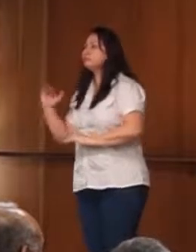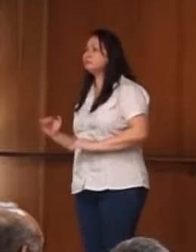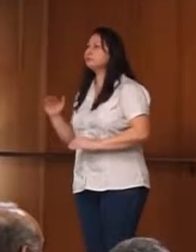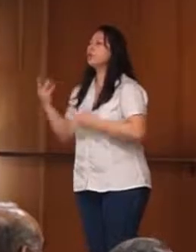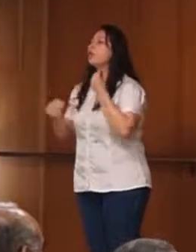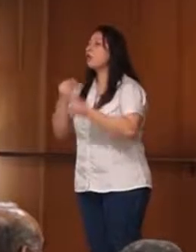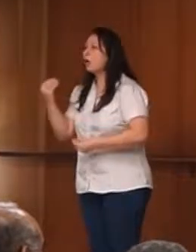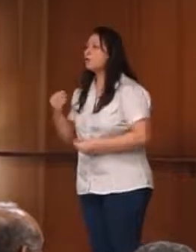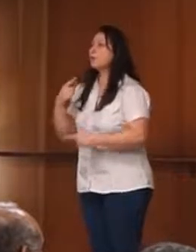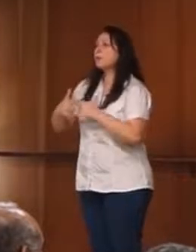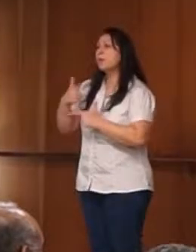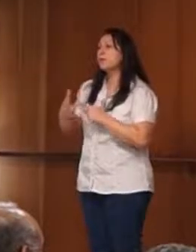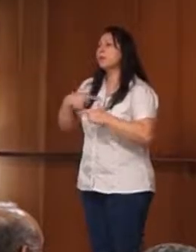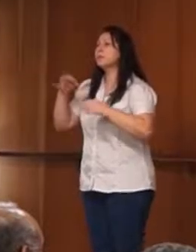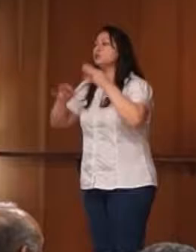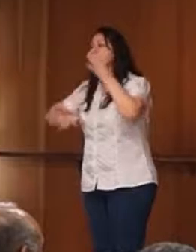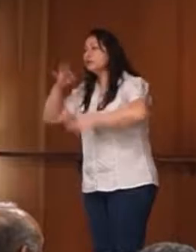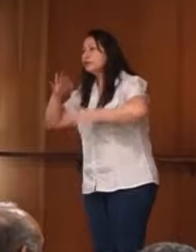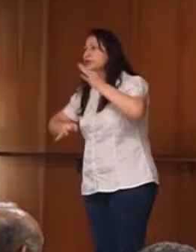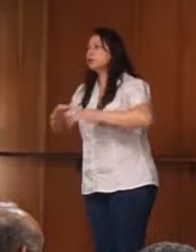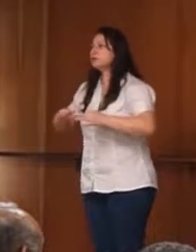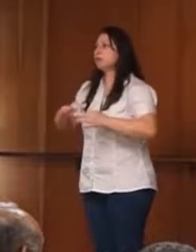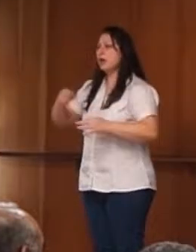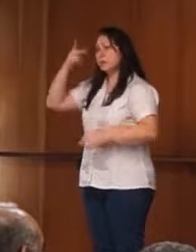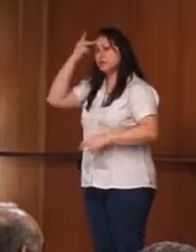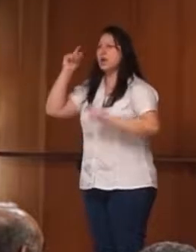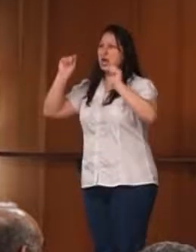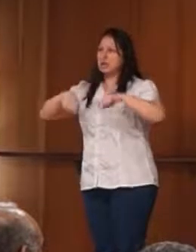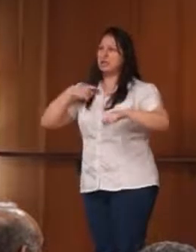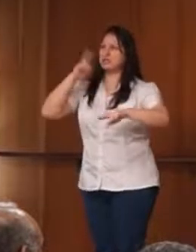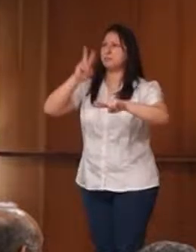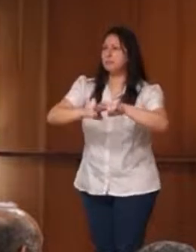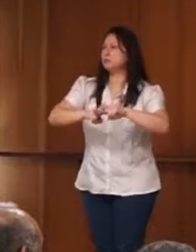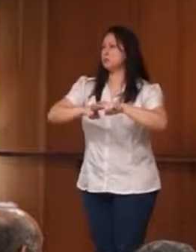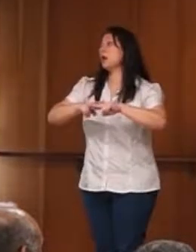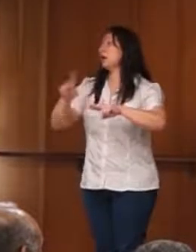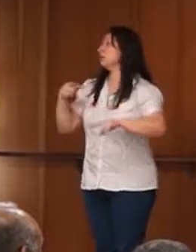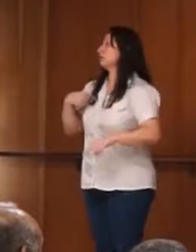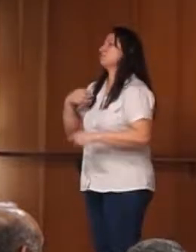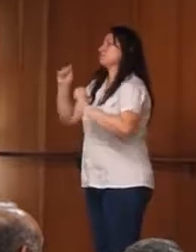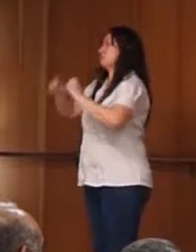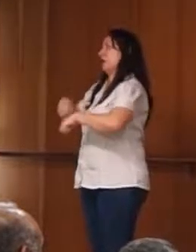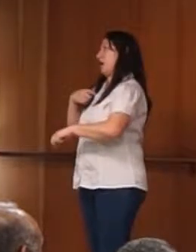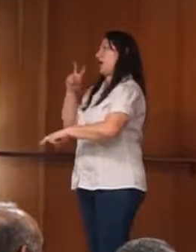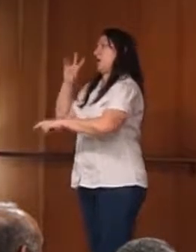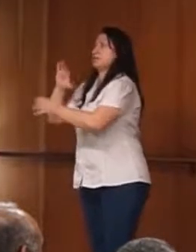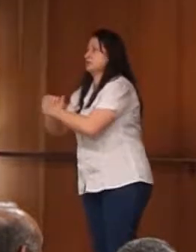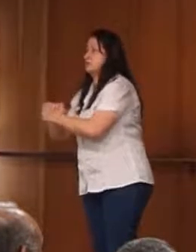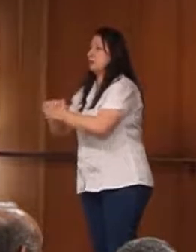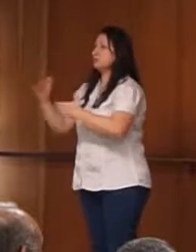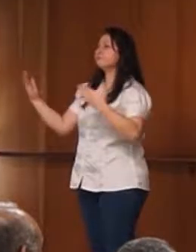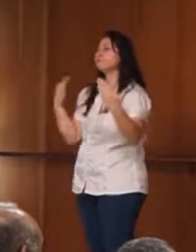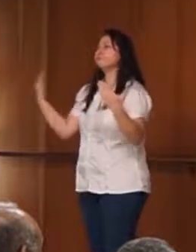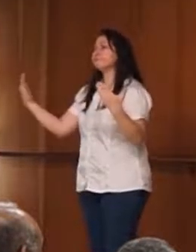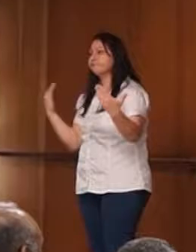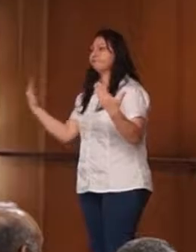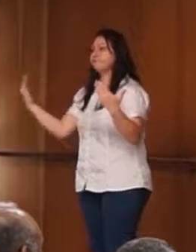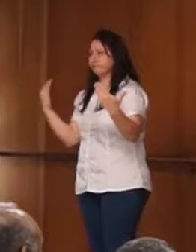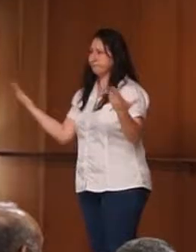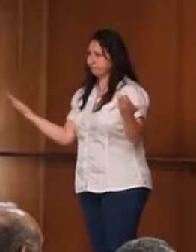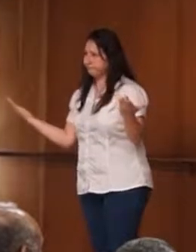a pessoa tivesse capacidade para ser presa, mas não tem capacidade para casar, por exemplo, né? Então, é uma coisa nem para abrir um negócio,